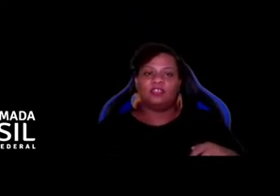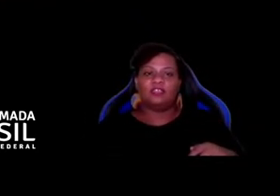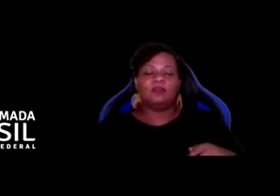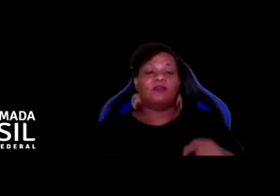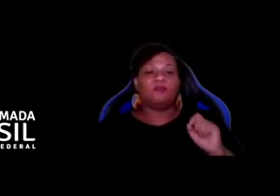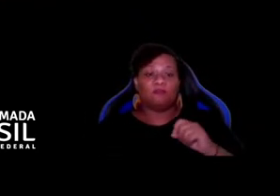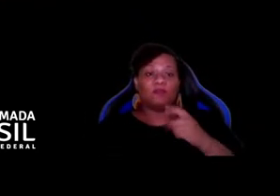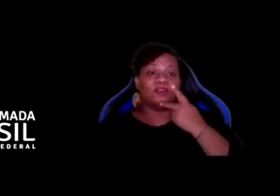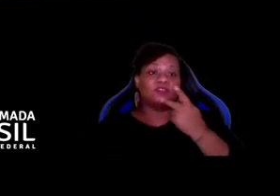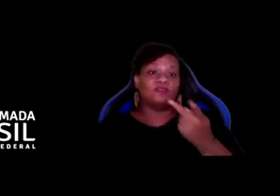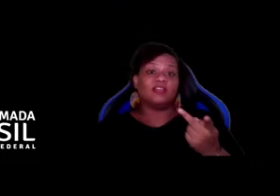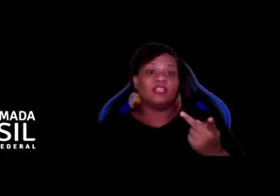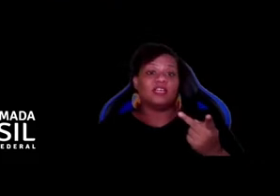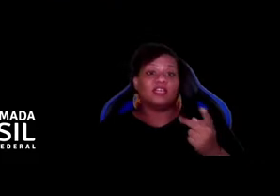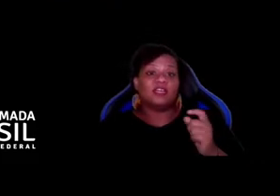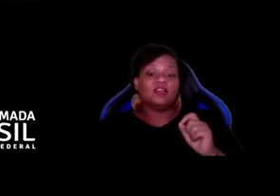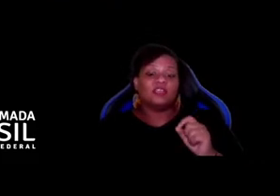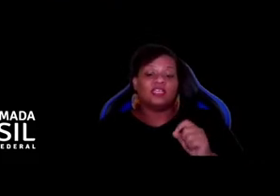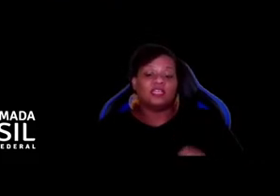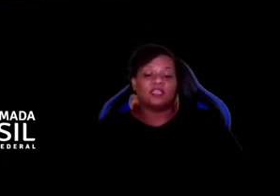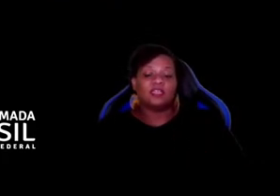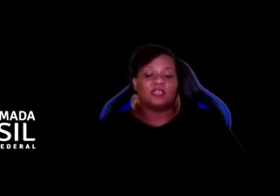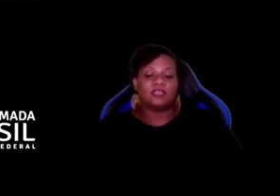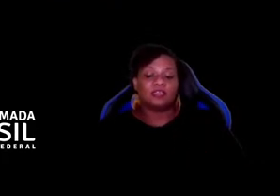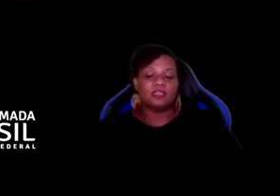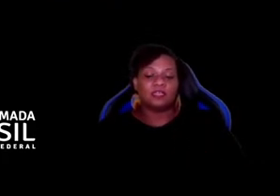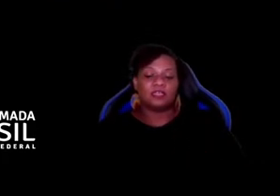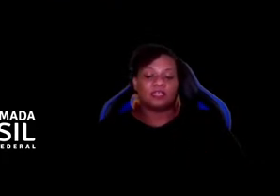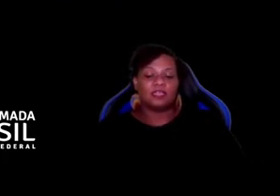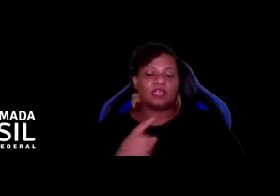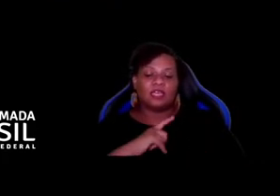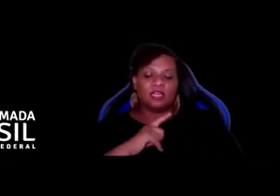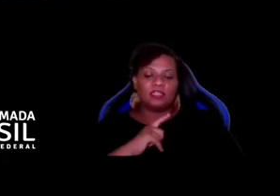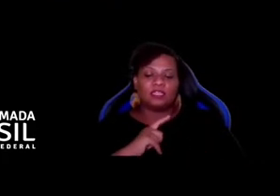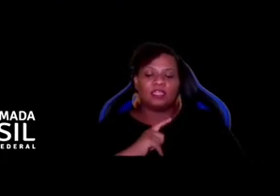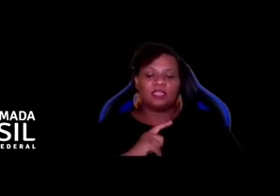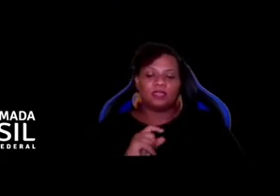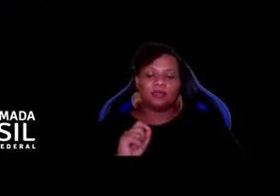assim, não é uma questão mística,